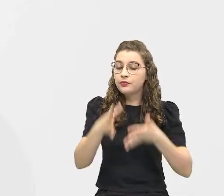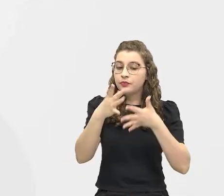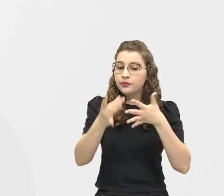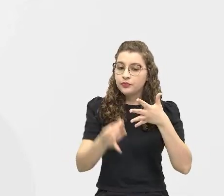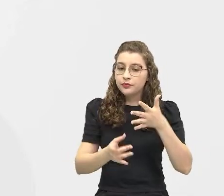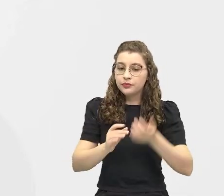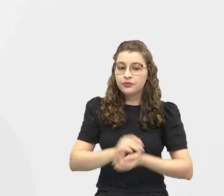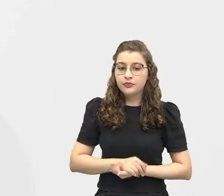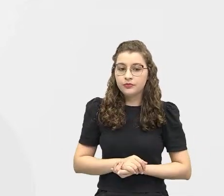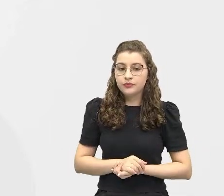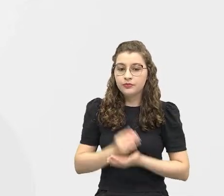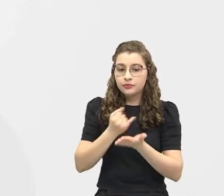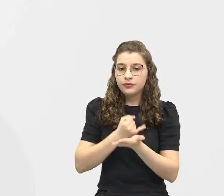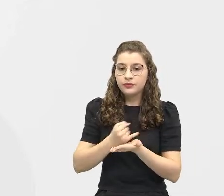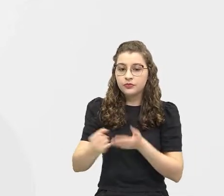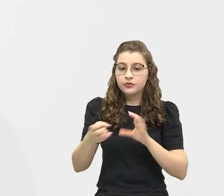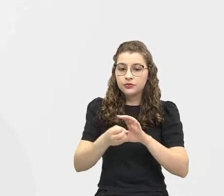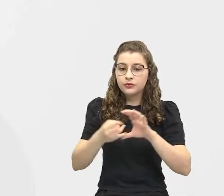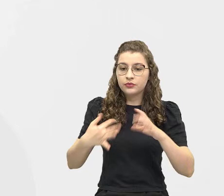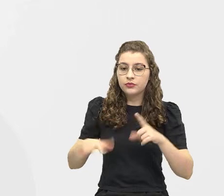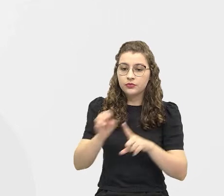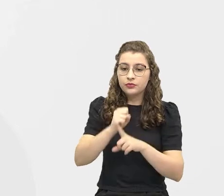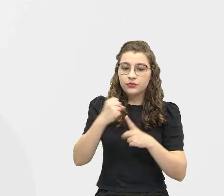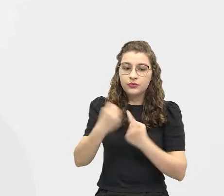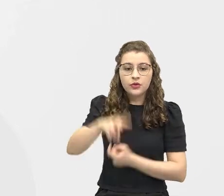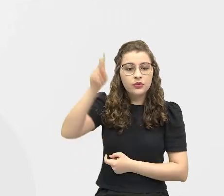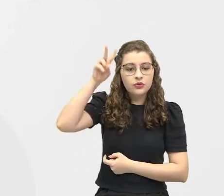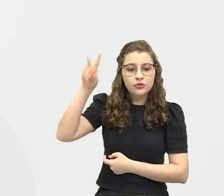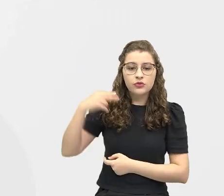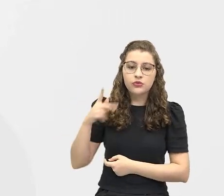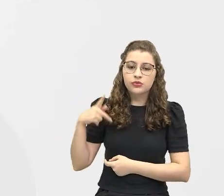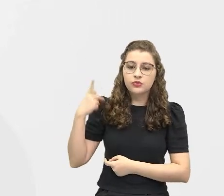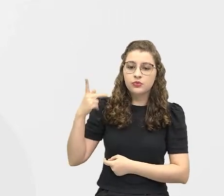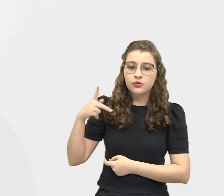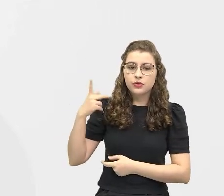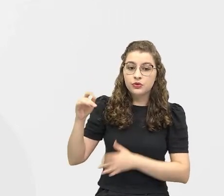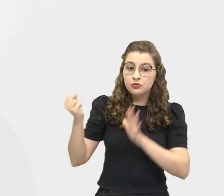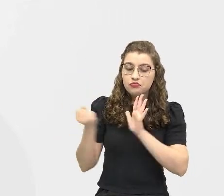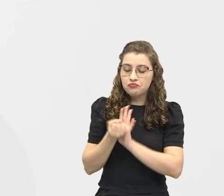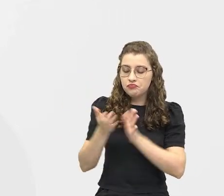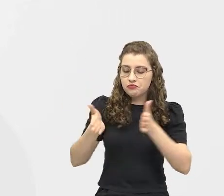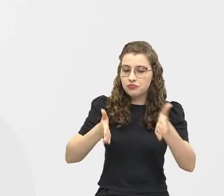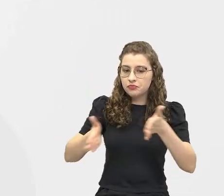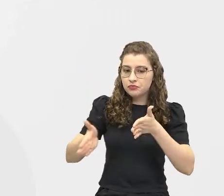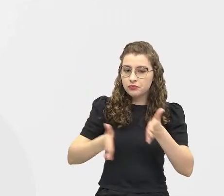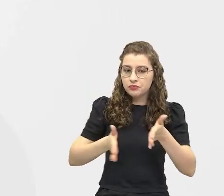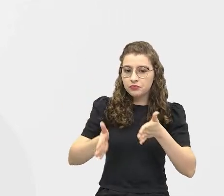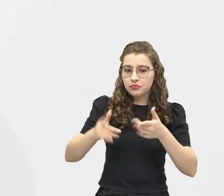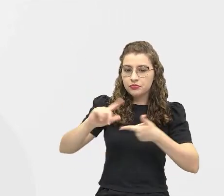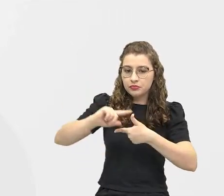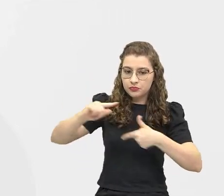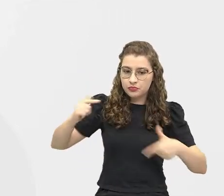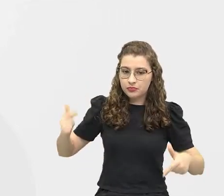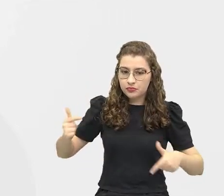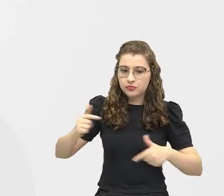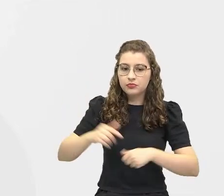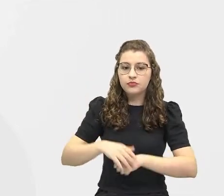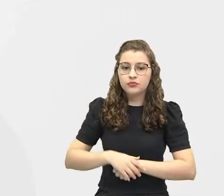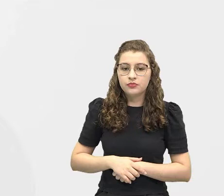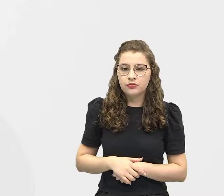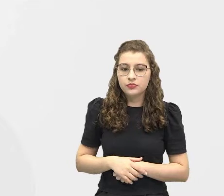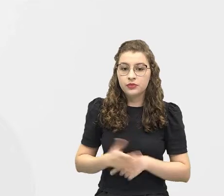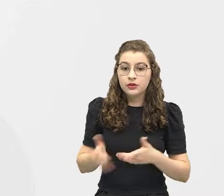é a introdução aos aspectos sociais, históricos e políticos que marcaram o período